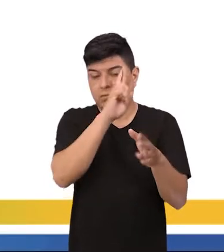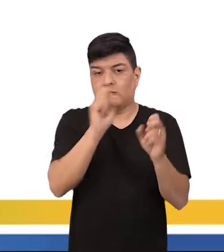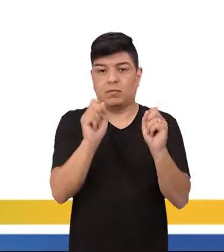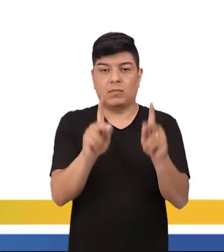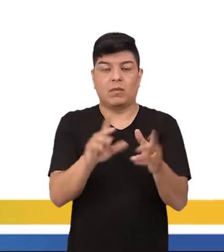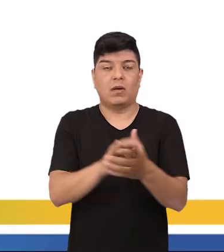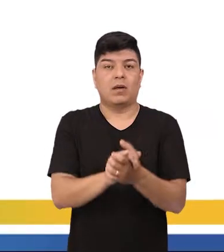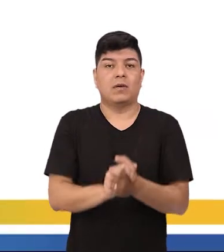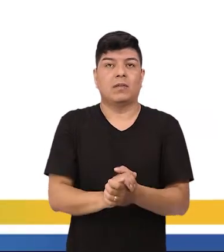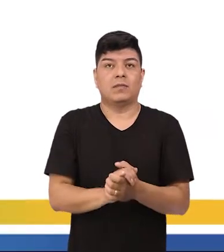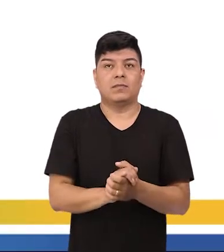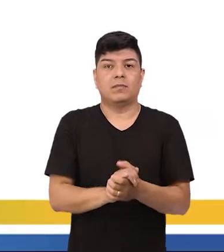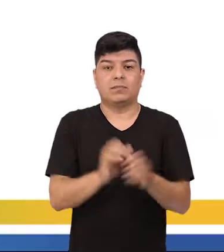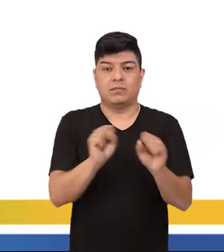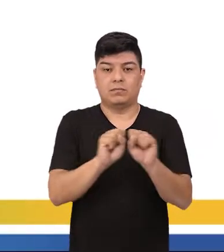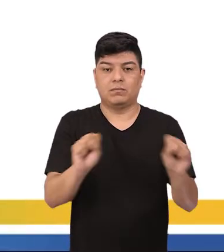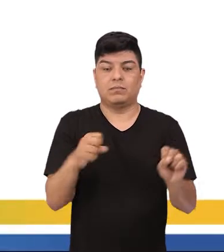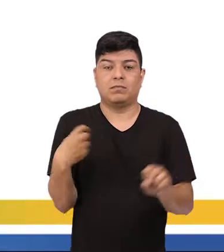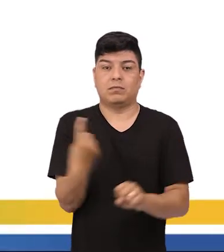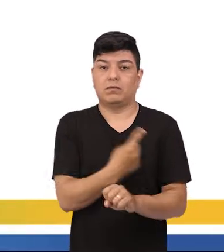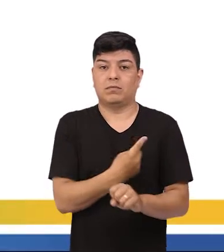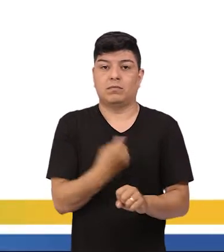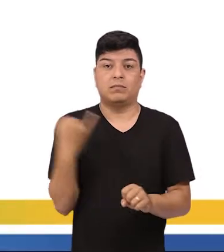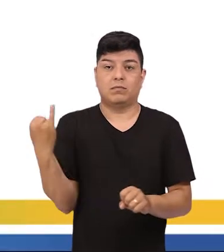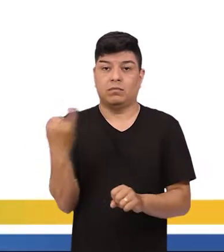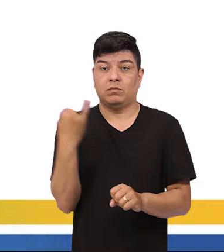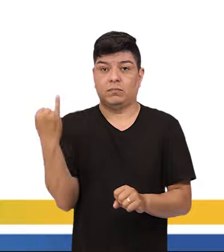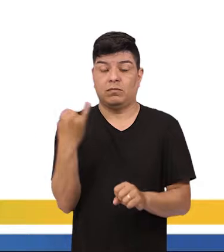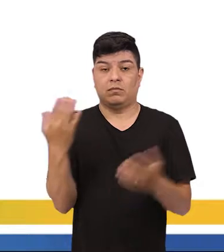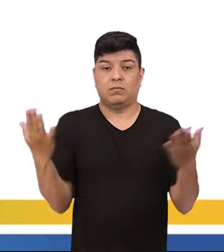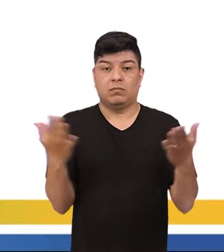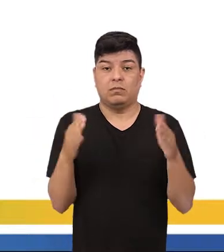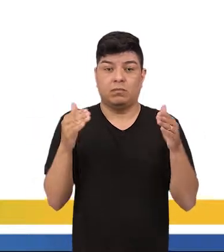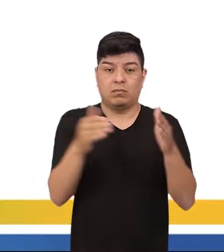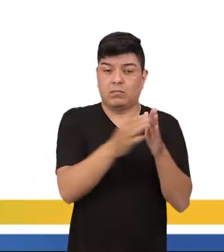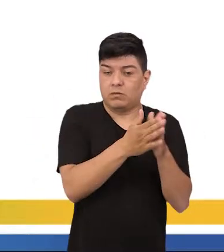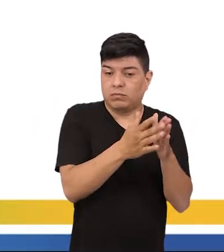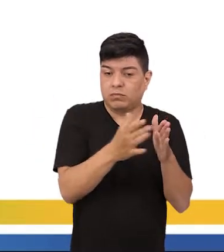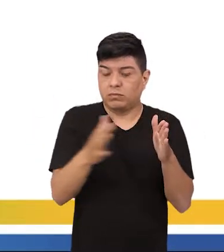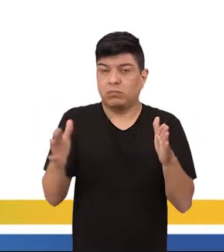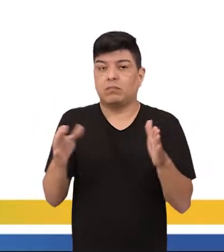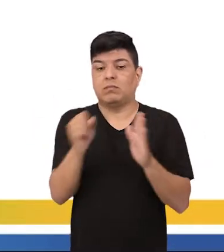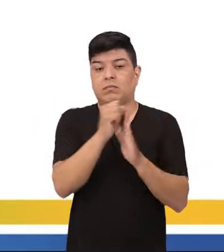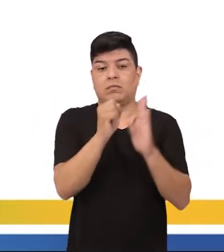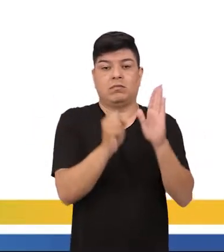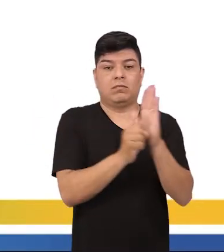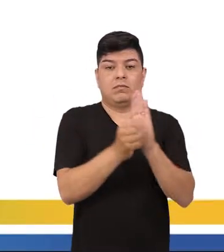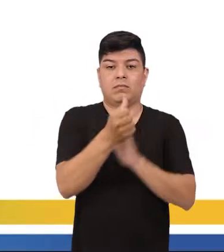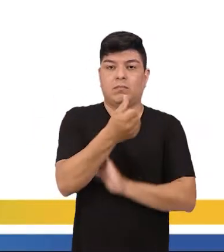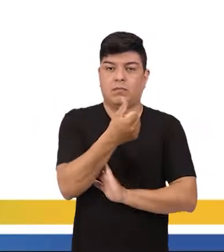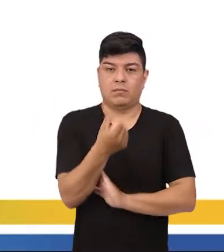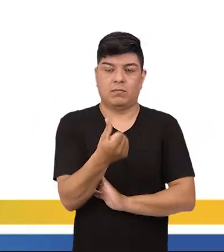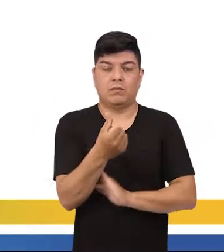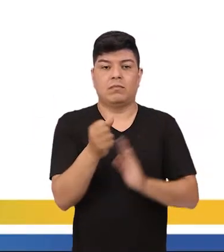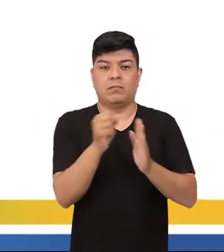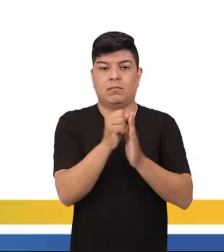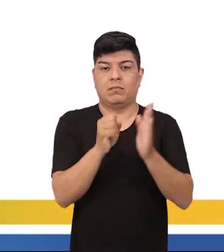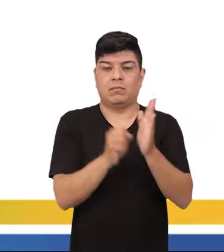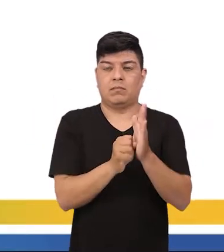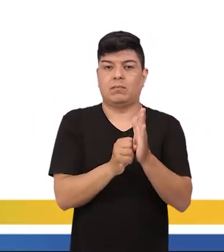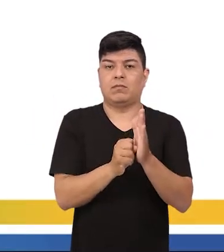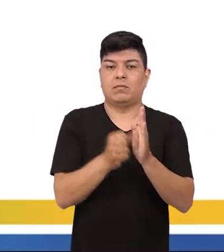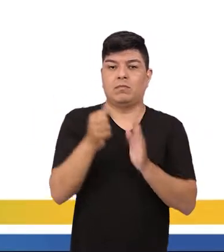O sistema colonial que nos interessa, então, aqui, abrangeu o período entre o século XVI e o